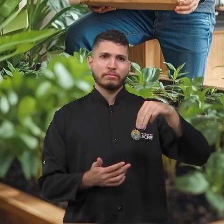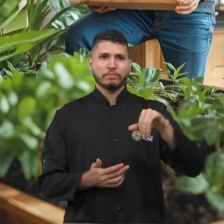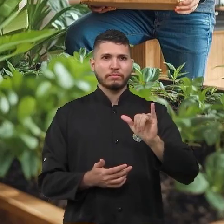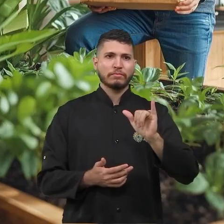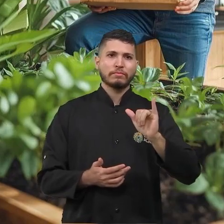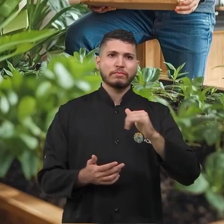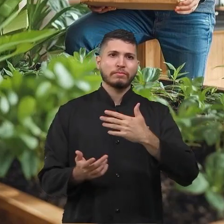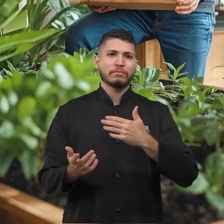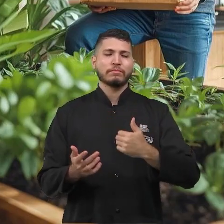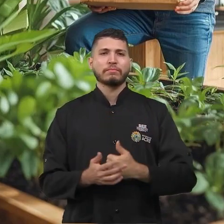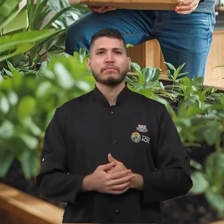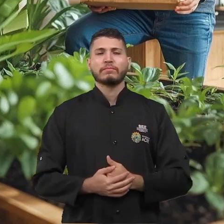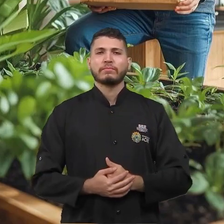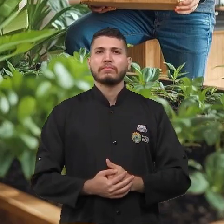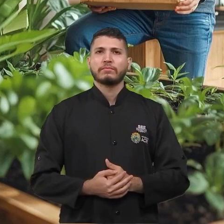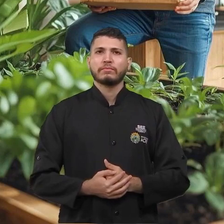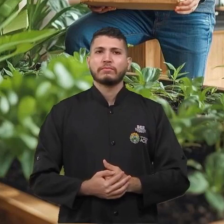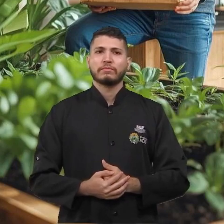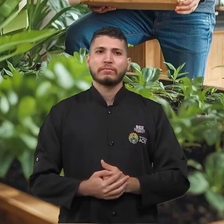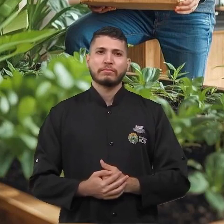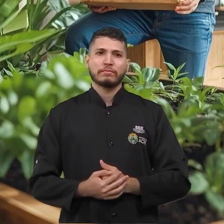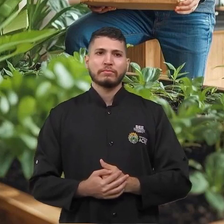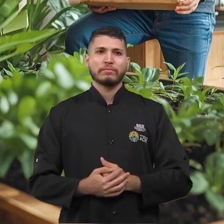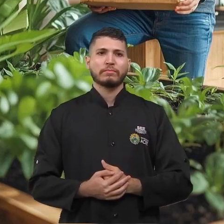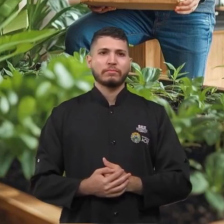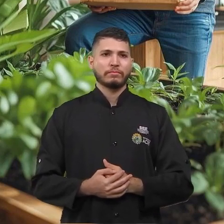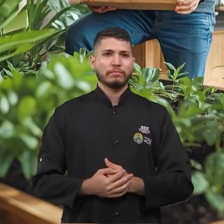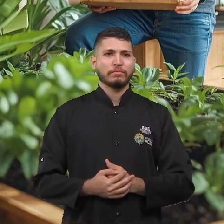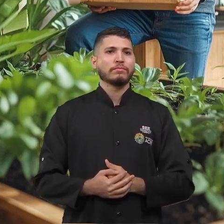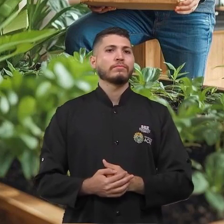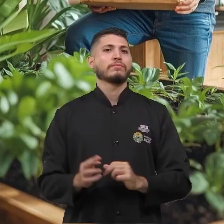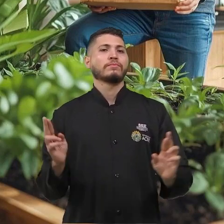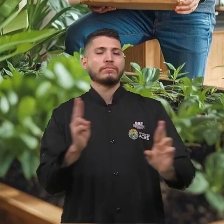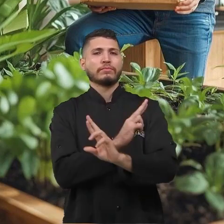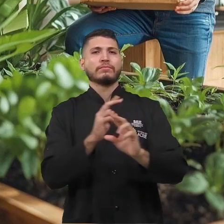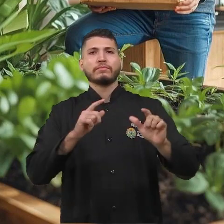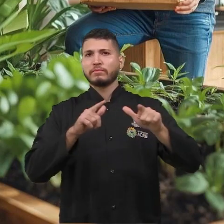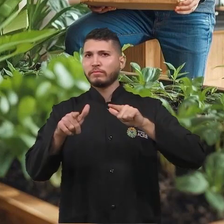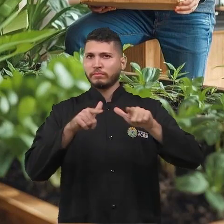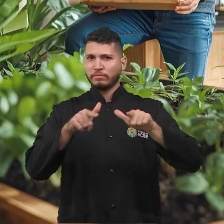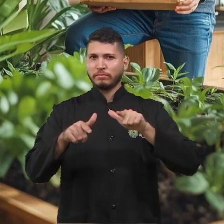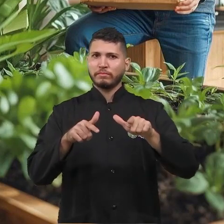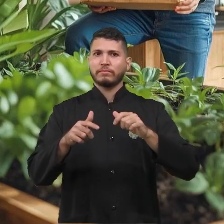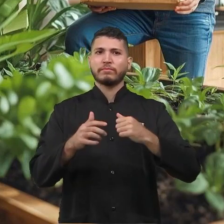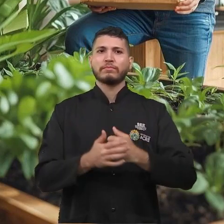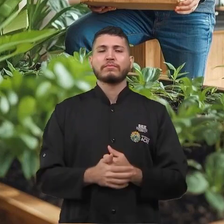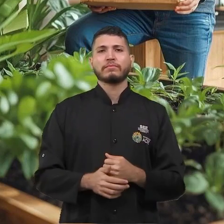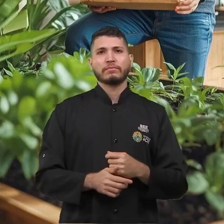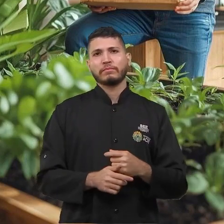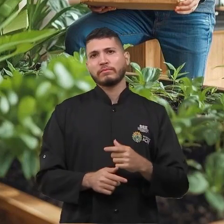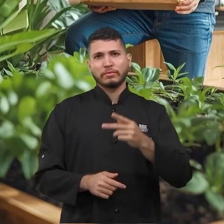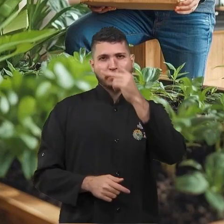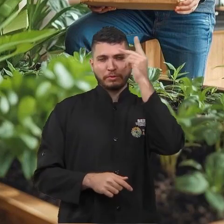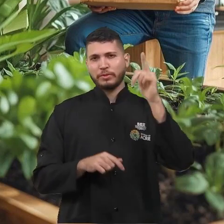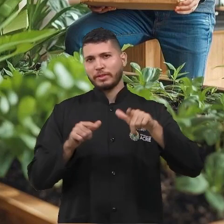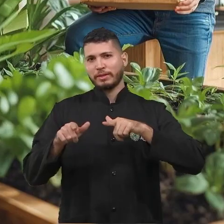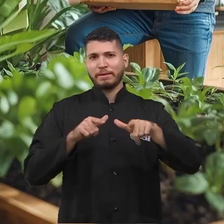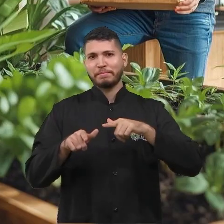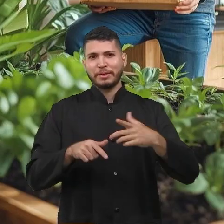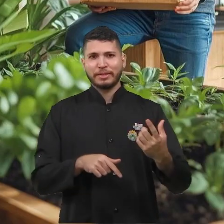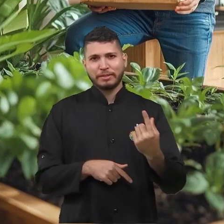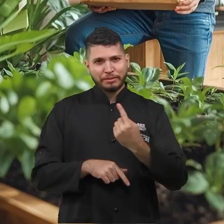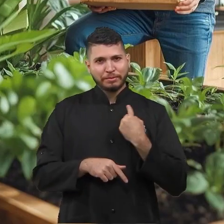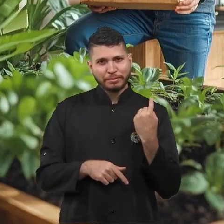Olha só, prestem atenção. O Gig Economy envolve o trabalho por conta própria. O que isso quer